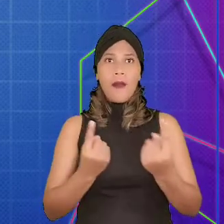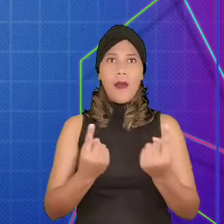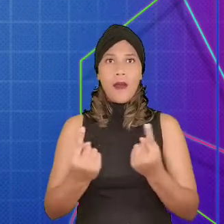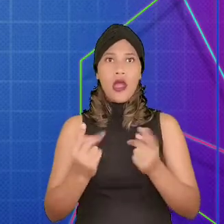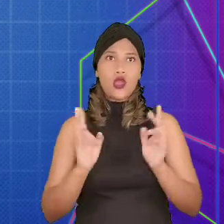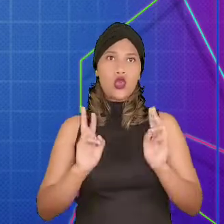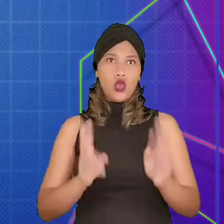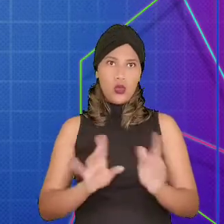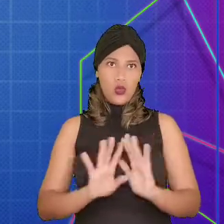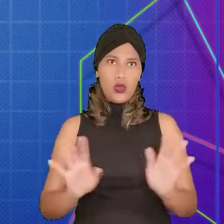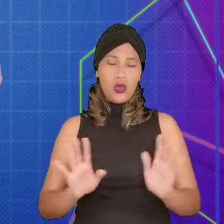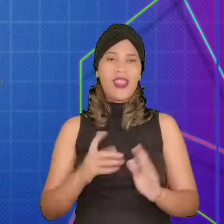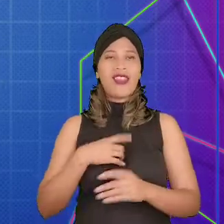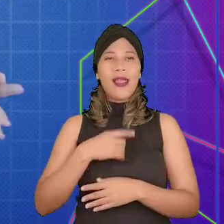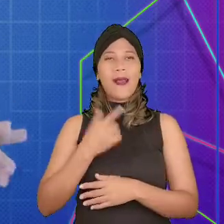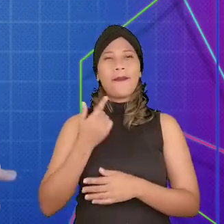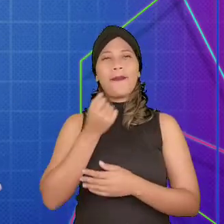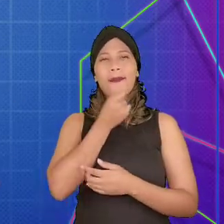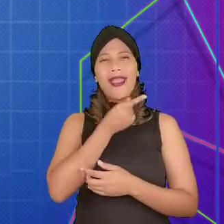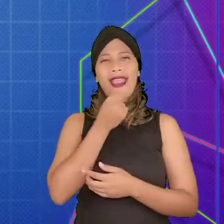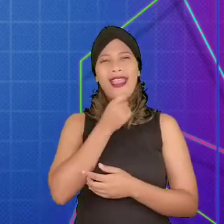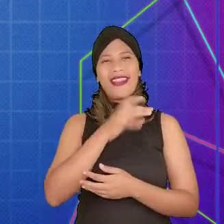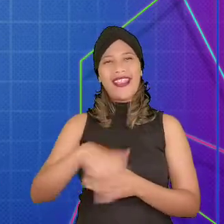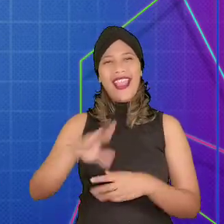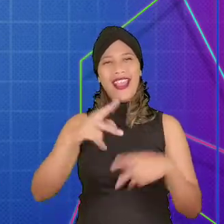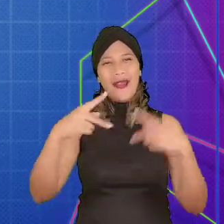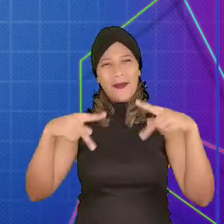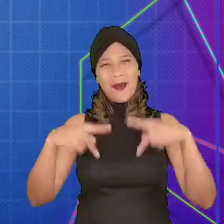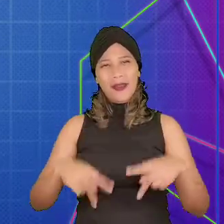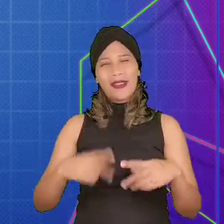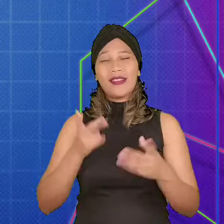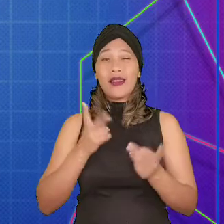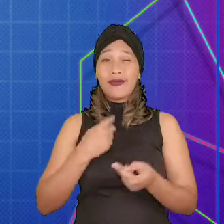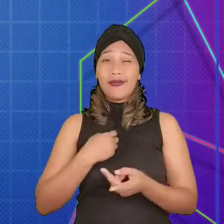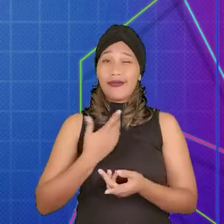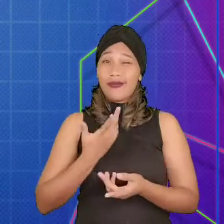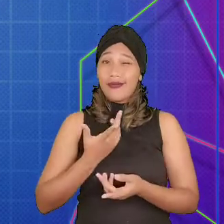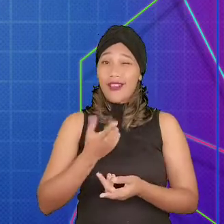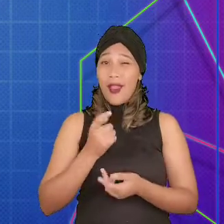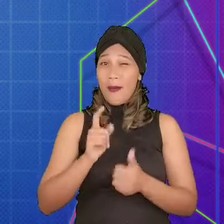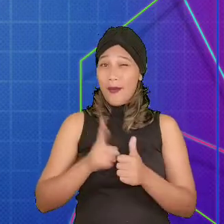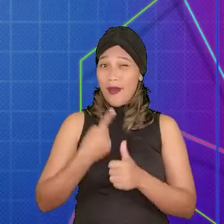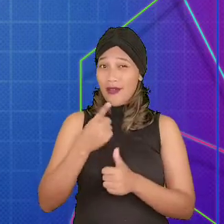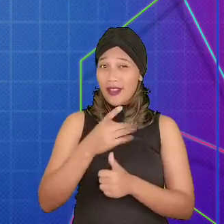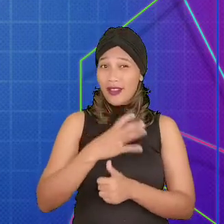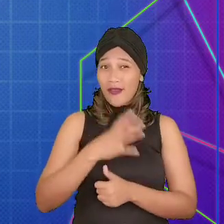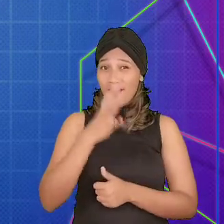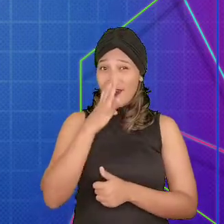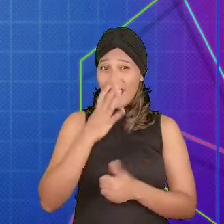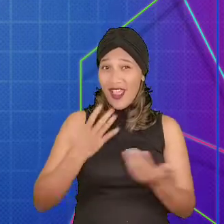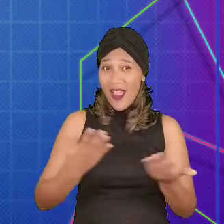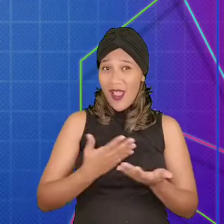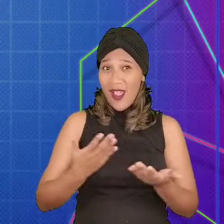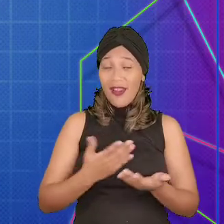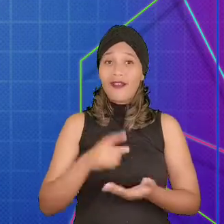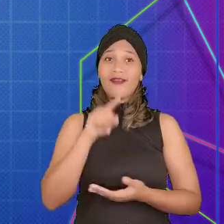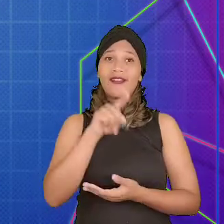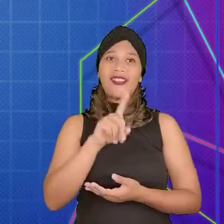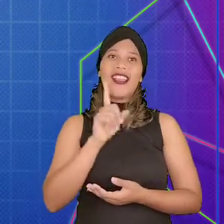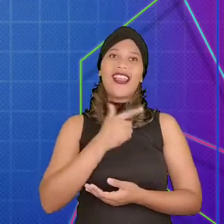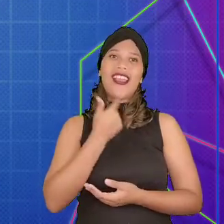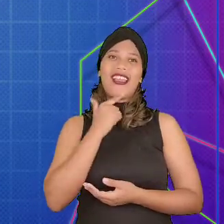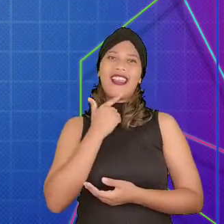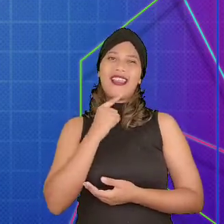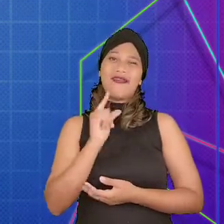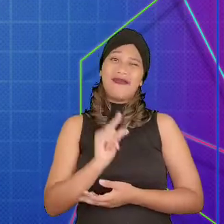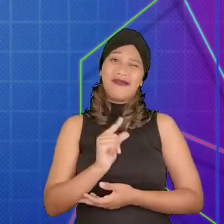bipolar. Existe uma piada muito batida na área da programação que provavelmente, se for a primeira vez que você escutar, as chances de você rir